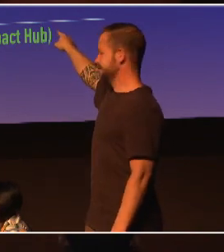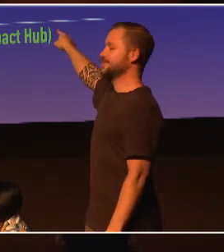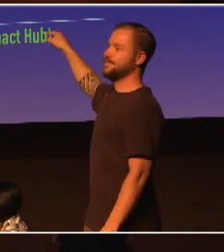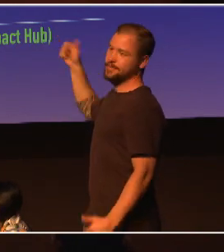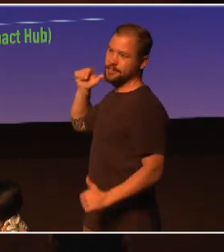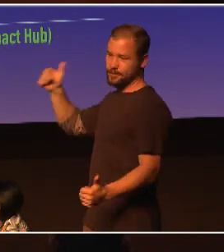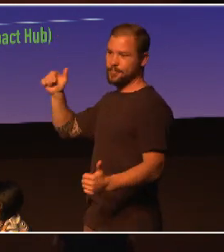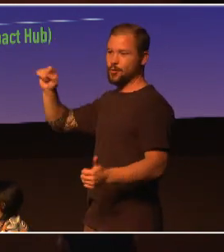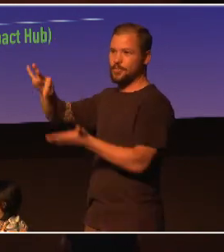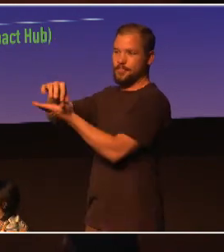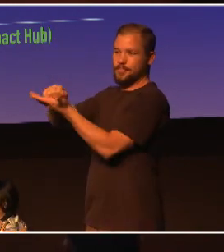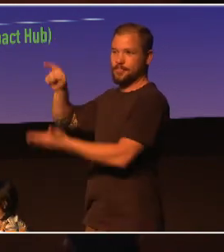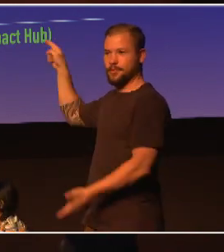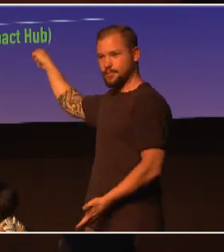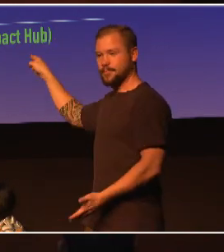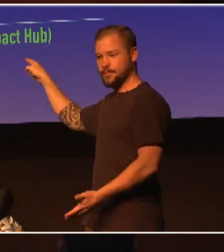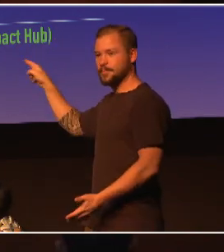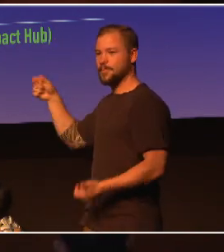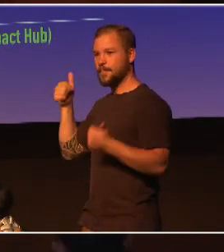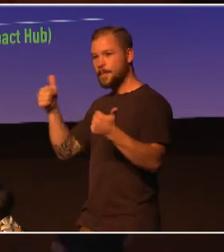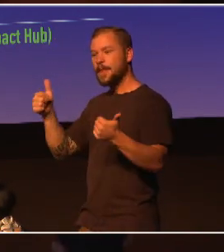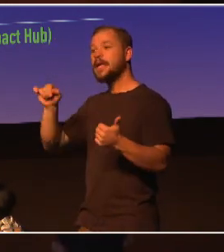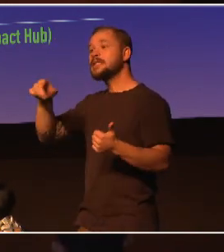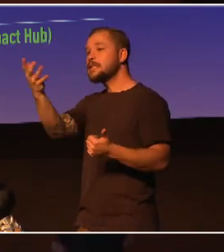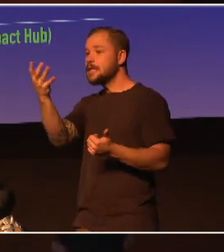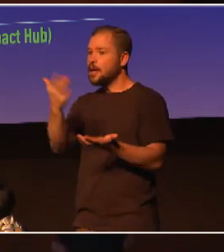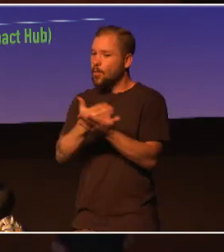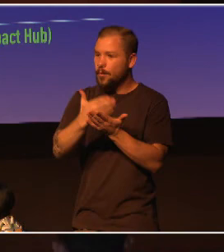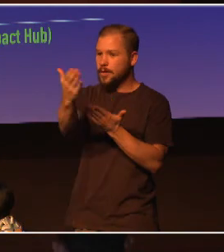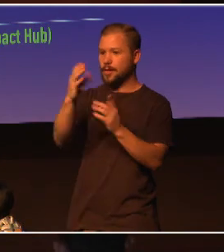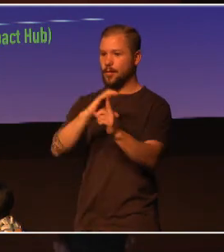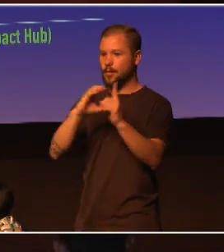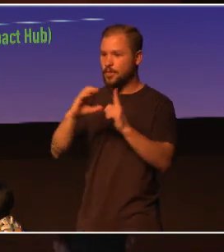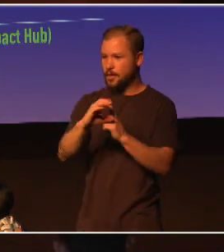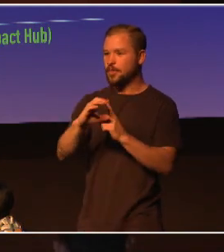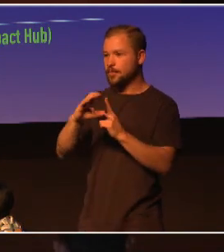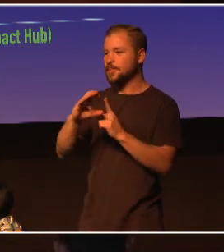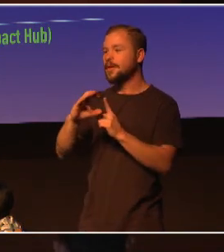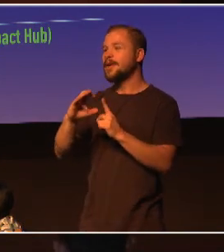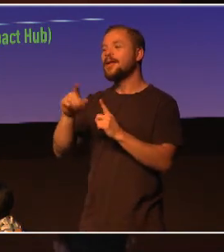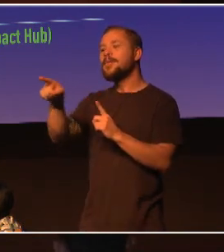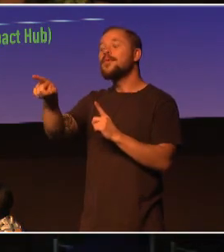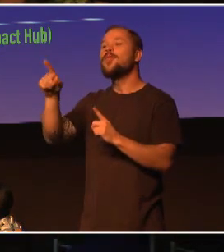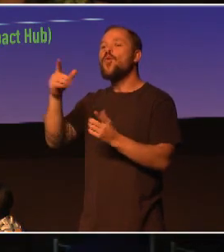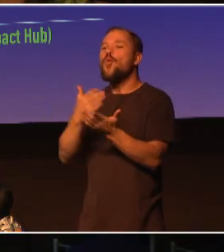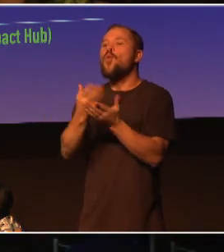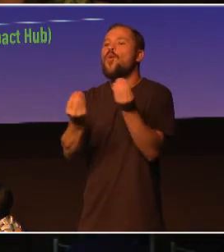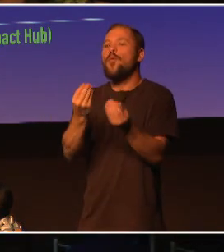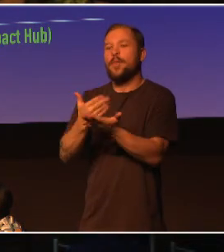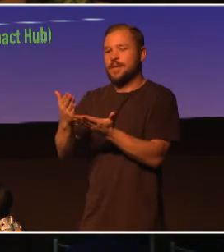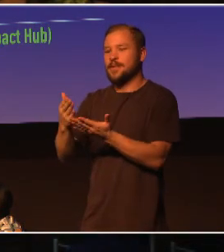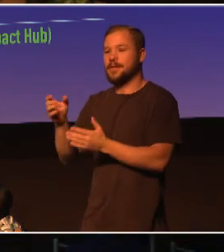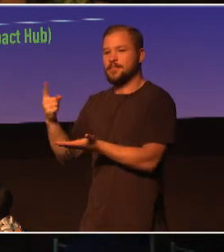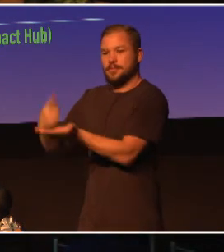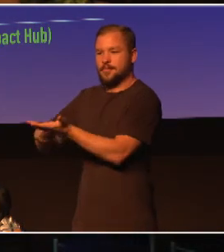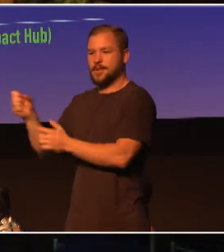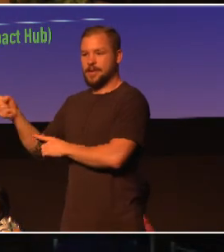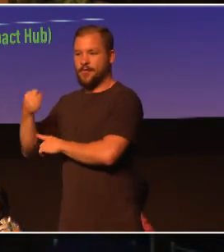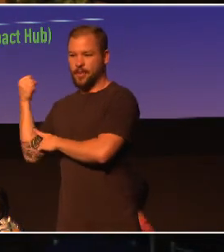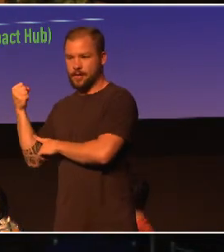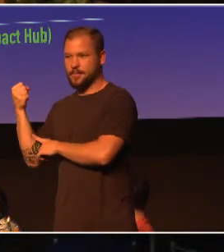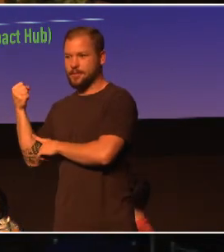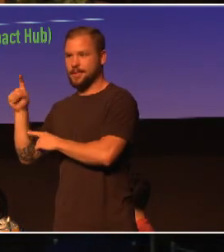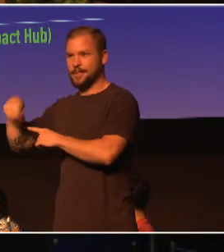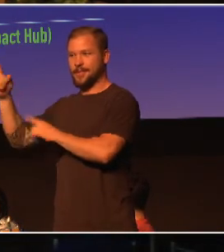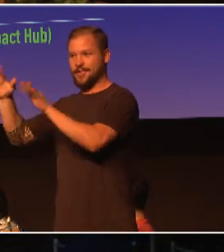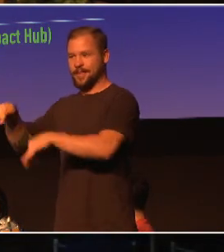cima. Então, quem quiser começar uma comunidade, o compromisso é sai para tomar cerveja com uma galera imediatamente depois daqui. E